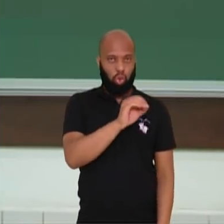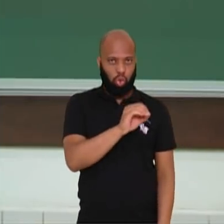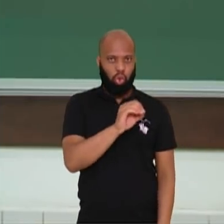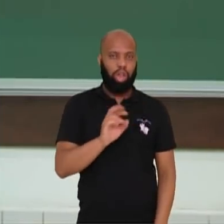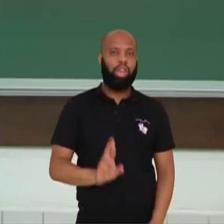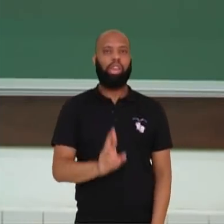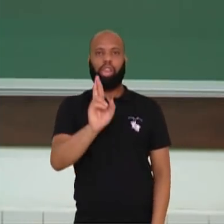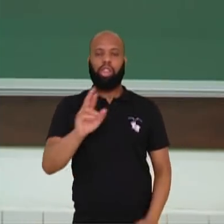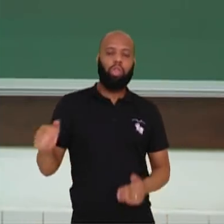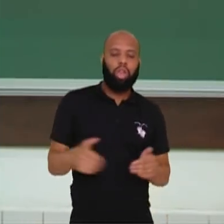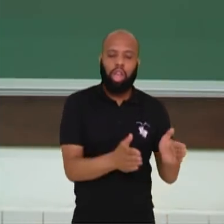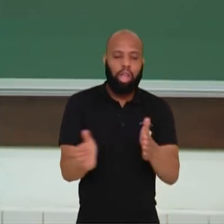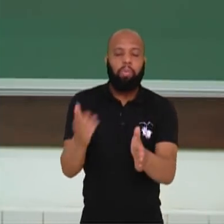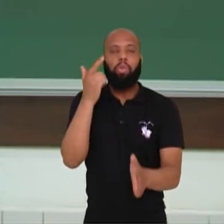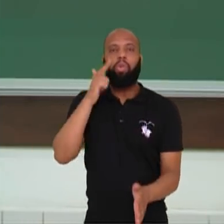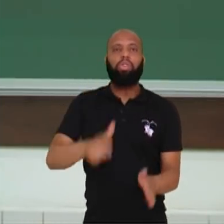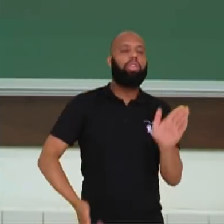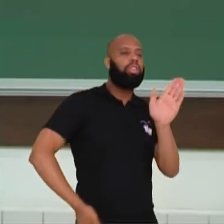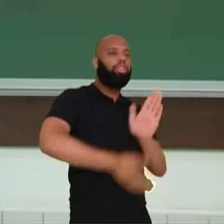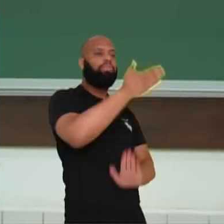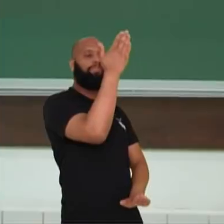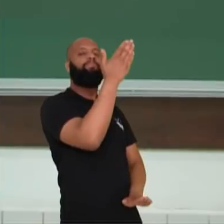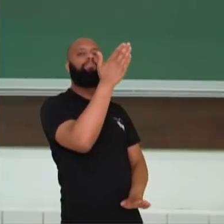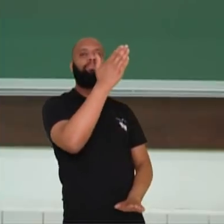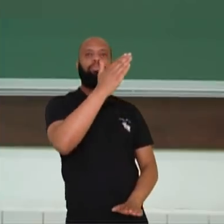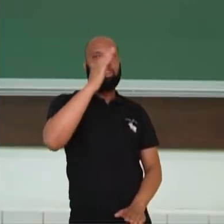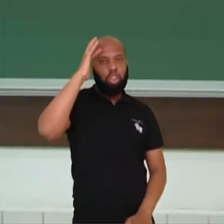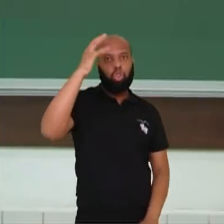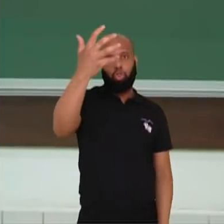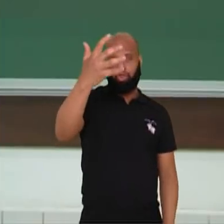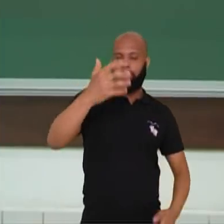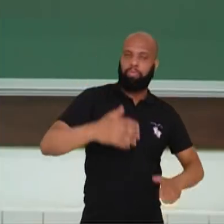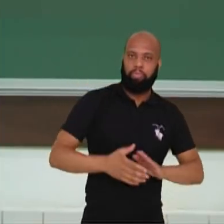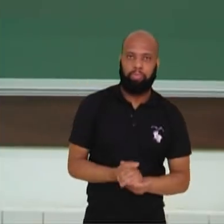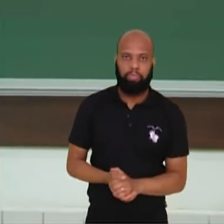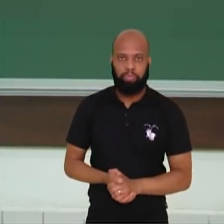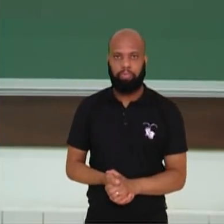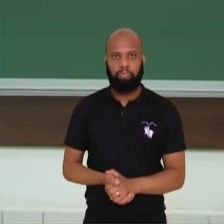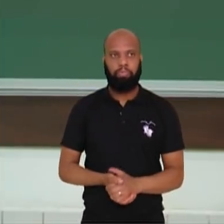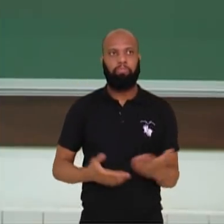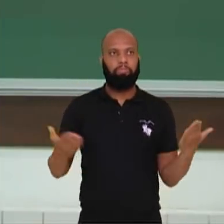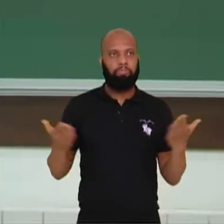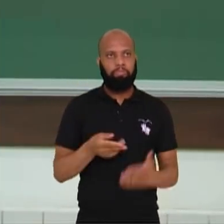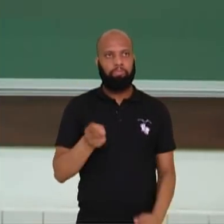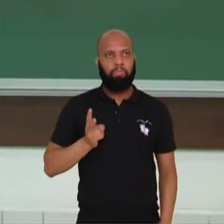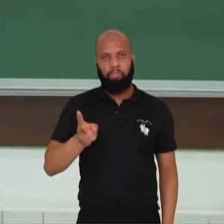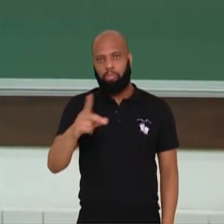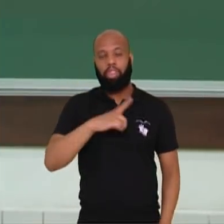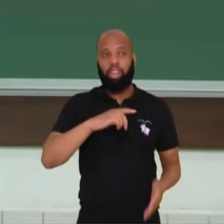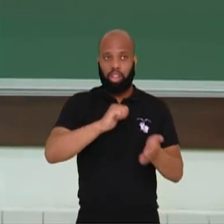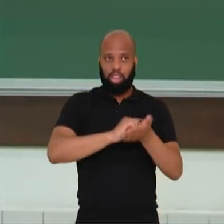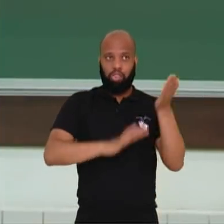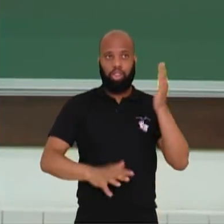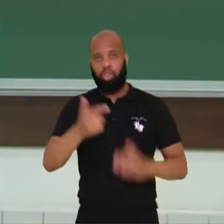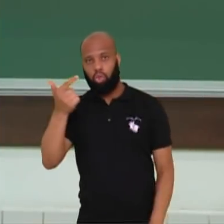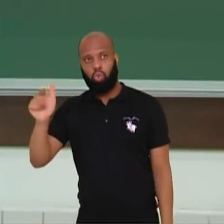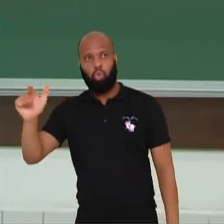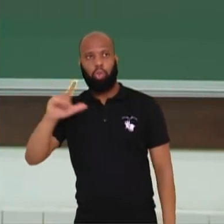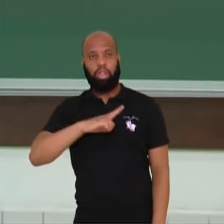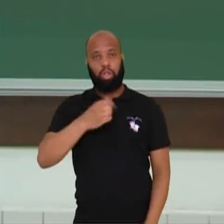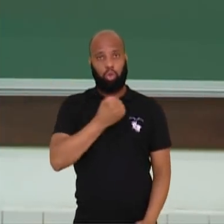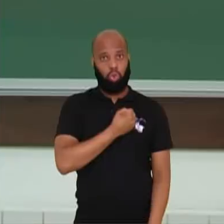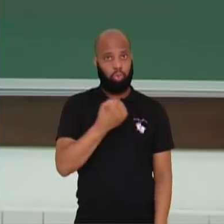caminho, aquilo que nos permitiu sair daquela situação ou resolvê-la. Okay? Vamos adiante. Você tem a atividade aqui,